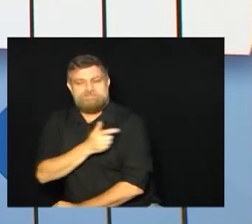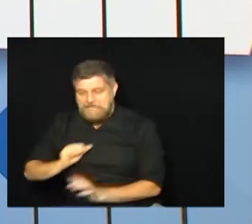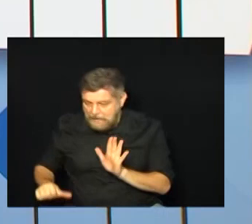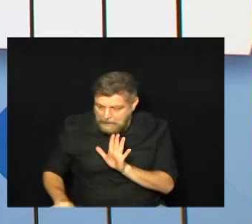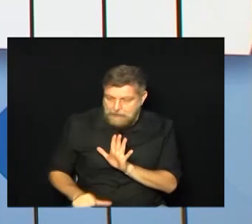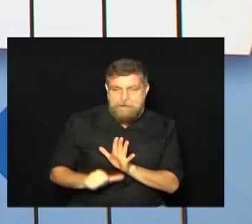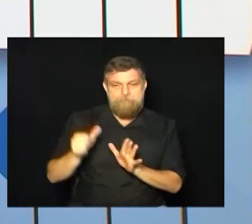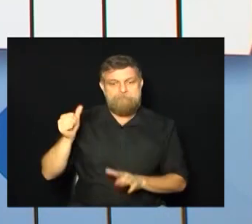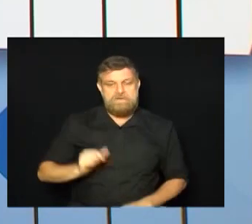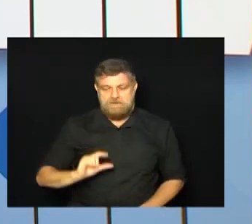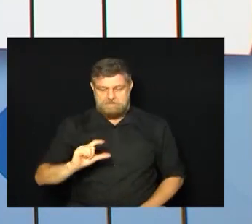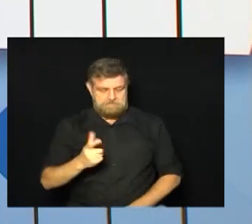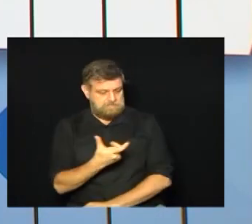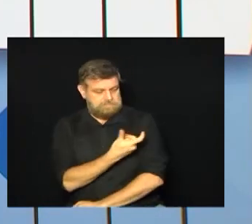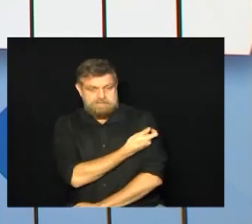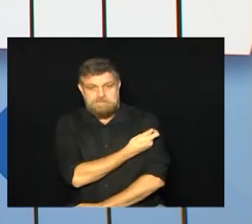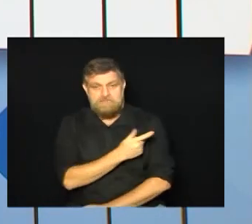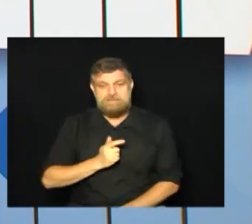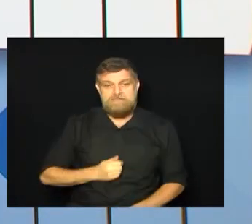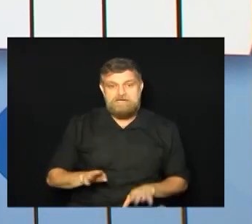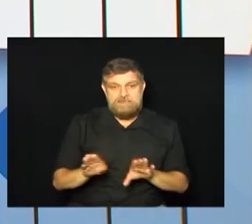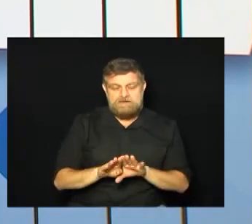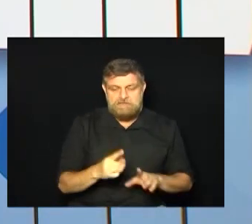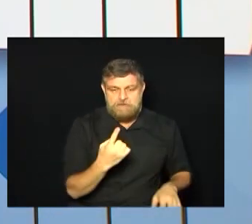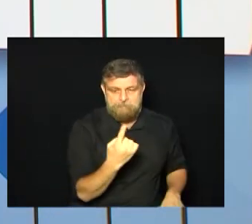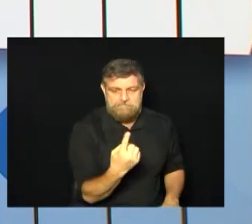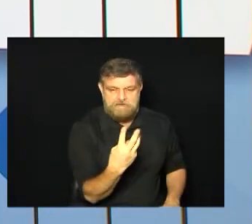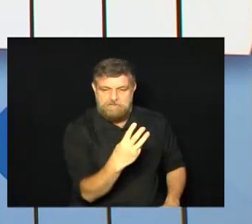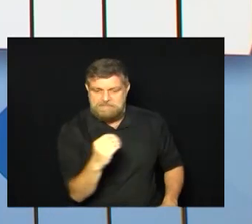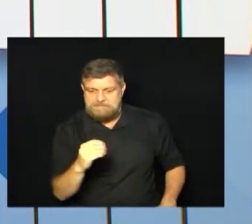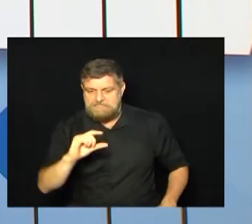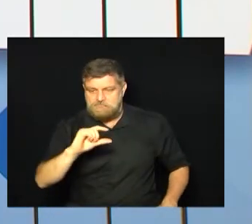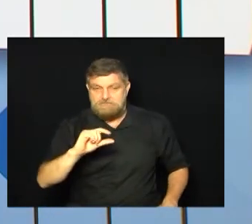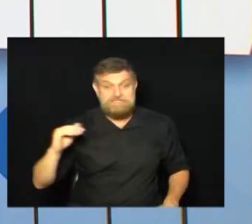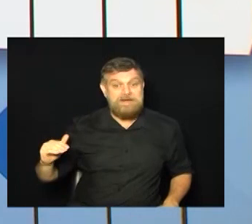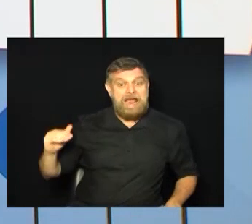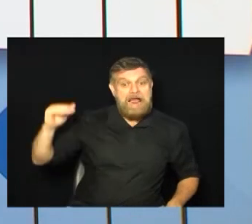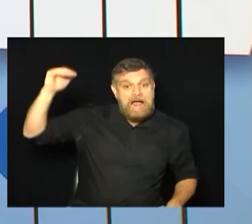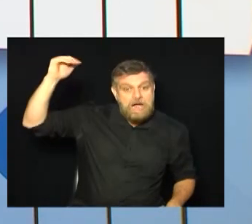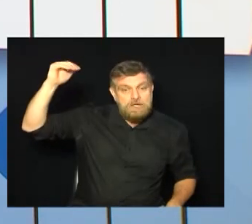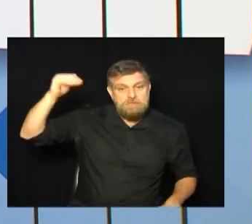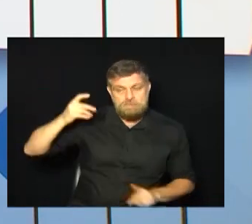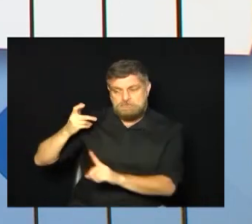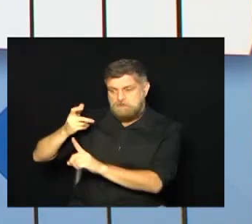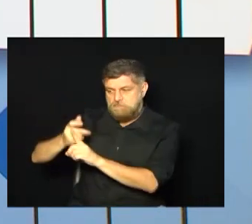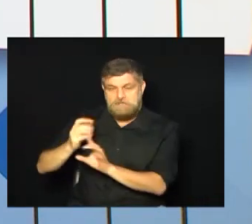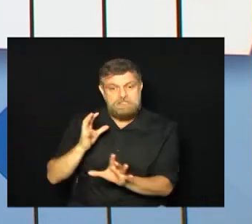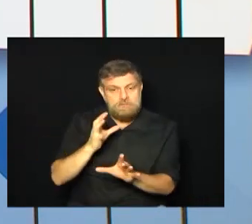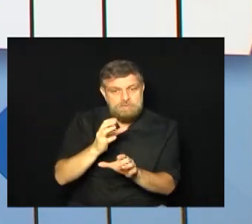primeira dose do imunizante. Temos ainda 1.300 doses para os adultos. Então, no total, nós